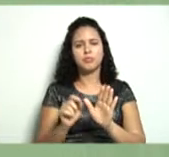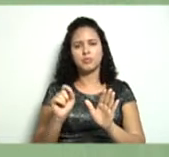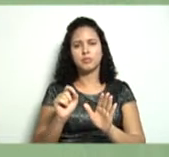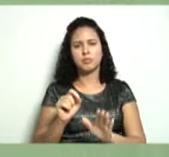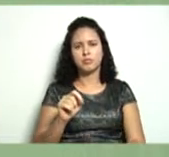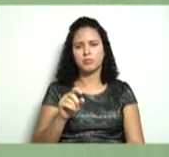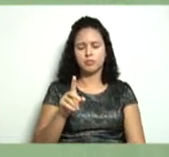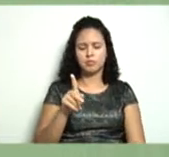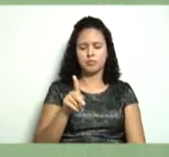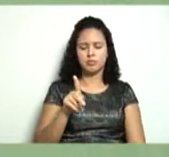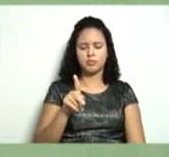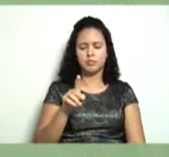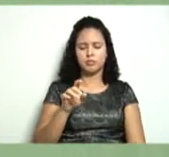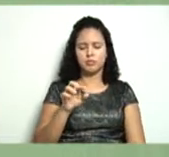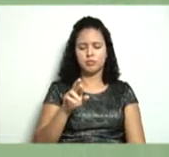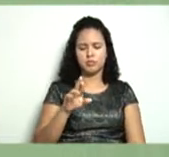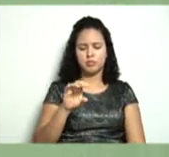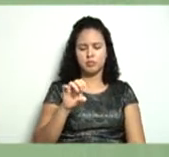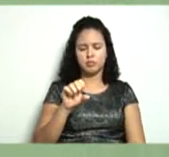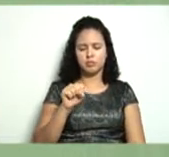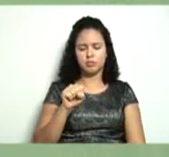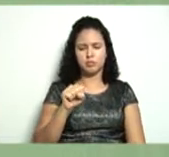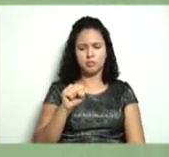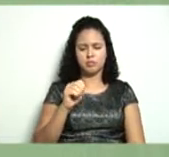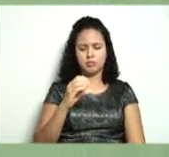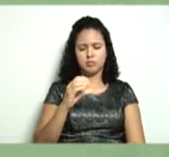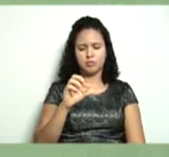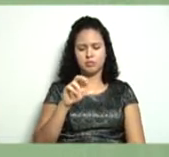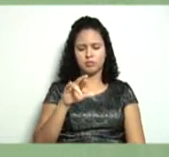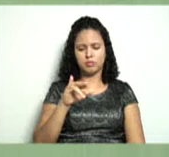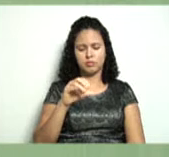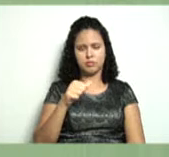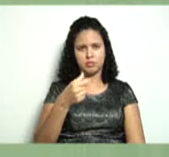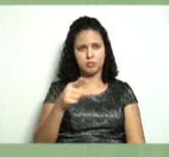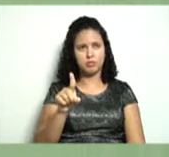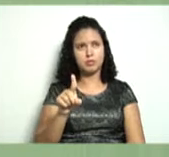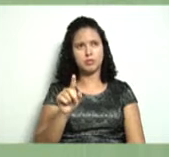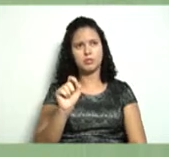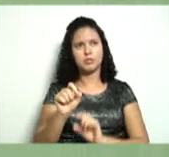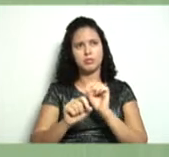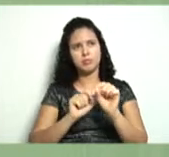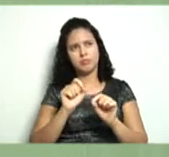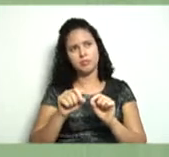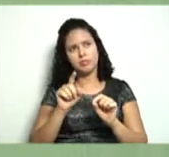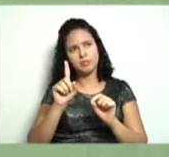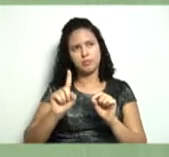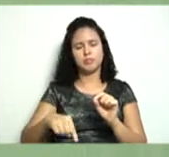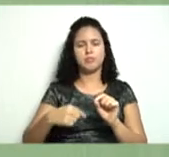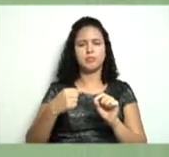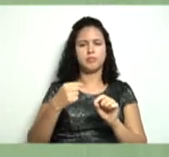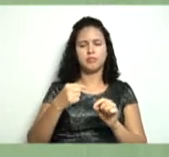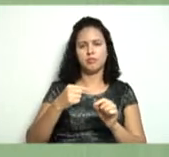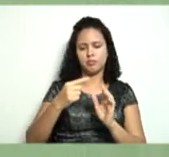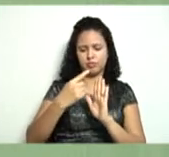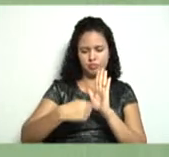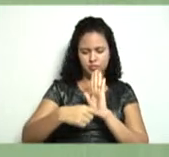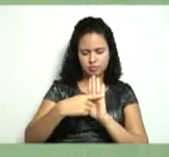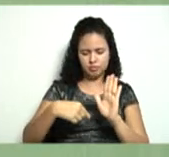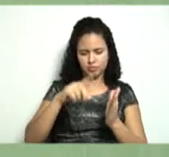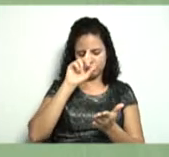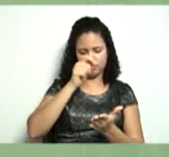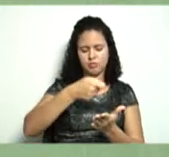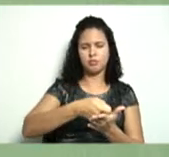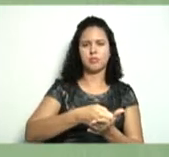prescrição. Prescreve em 4 anos a ação para anular as deliberações da Assembleia